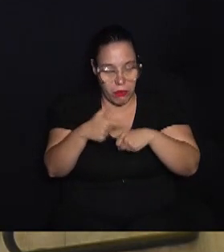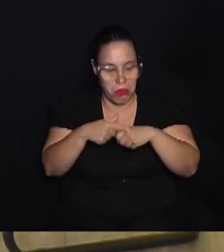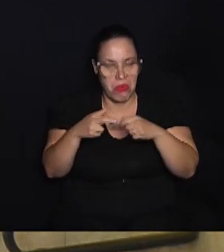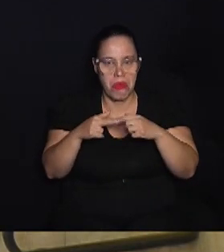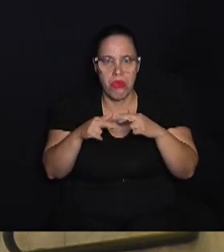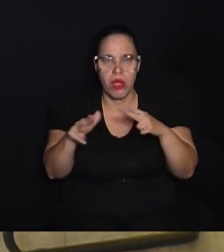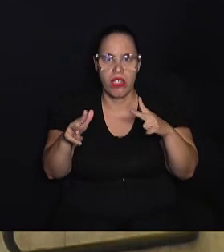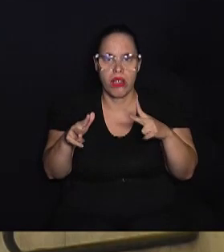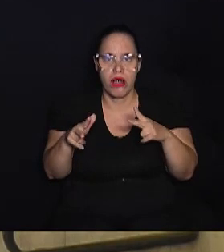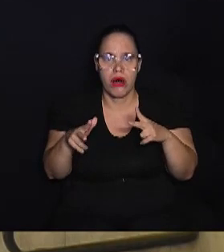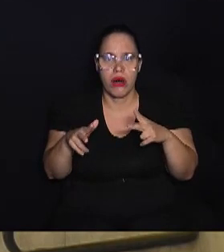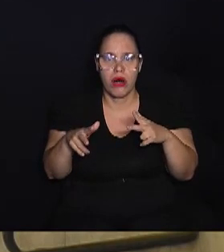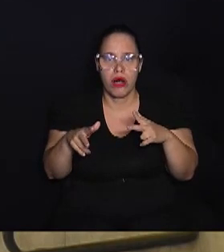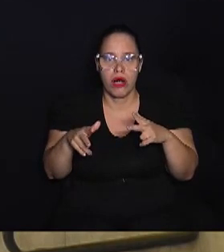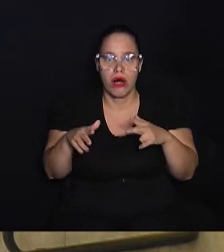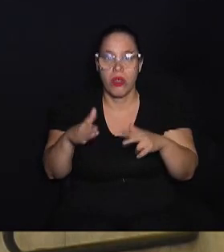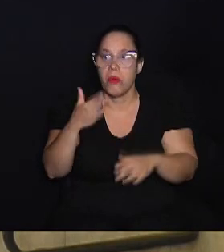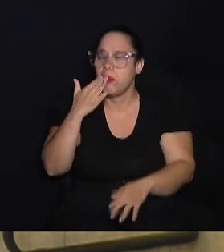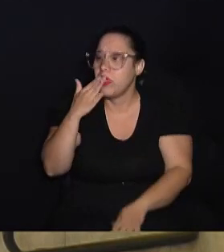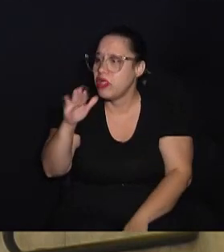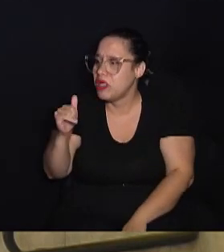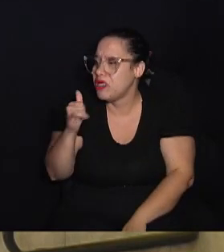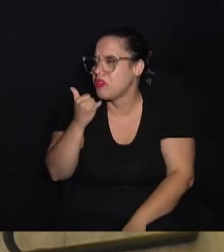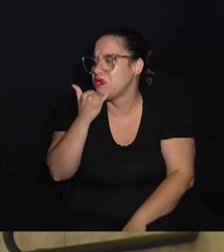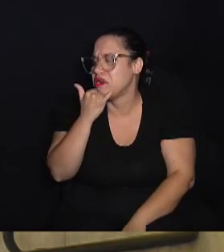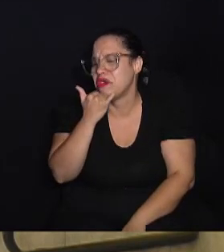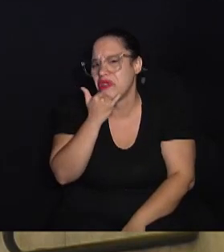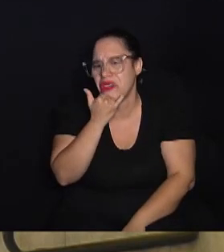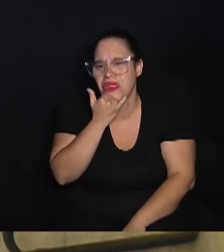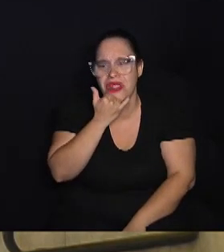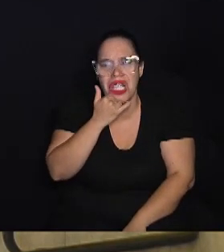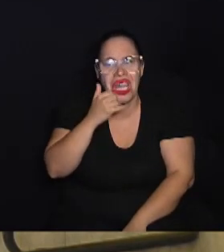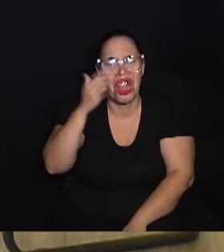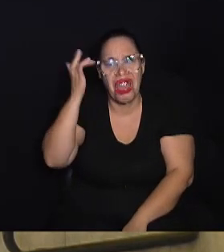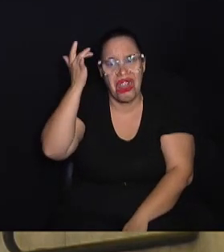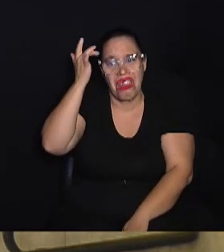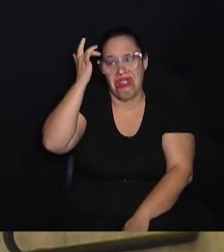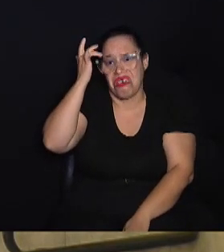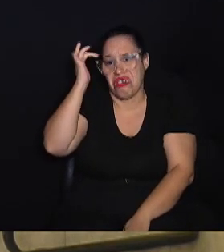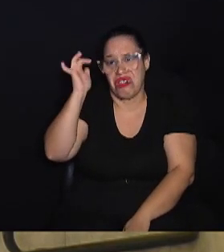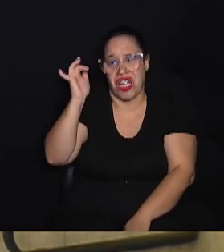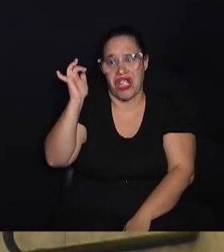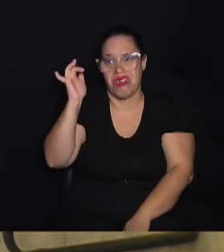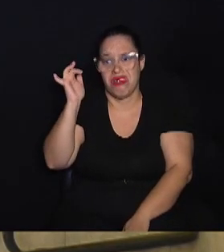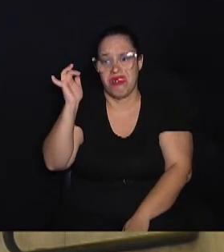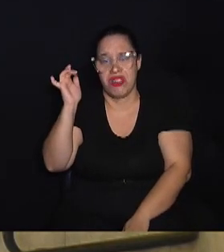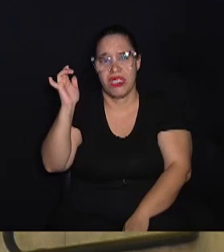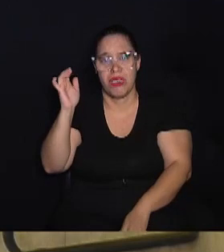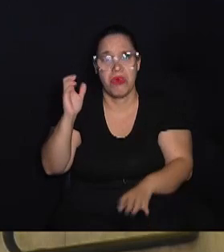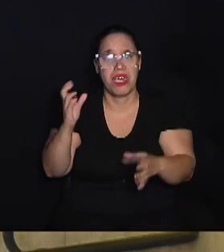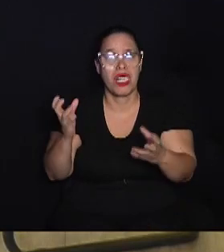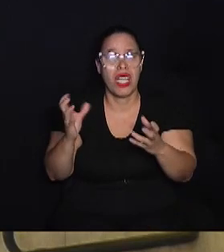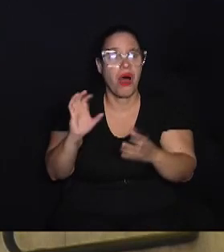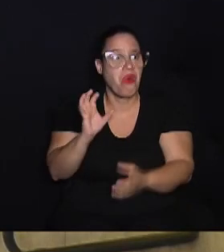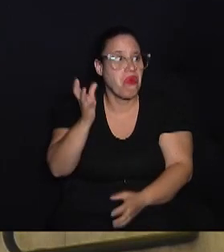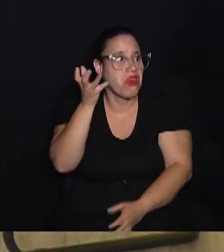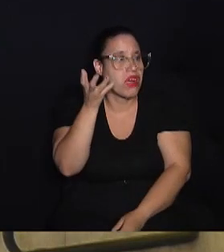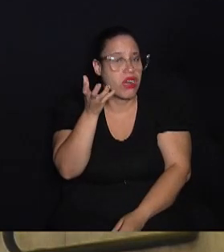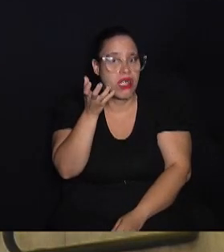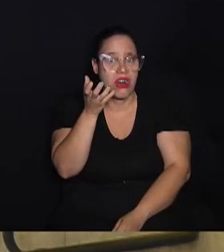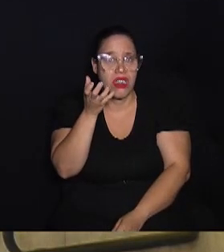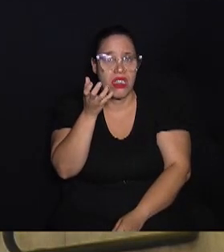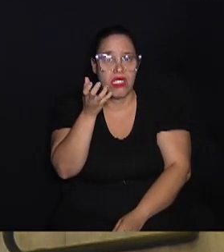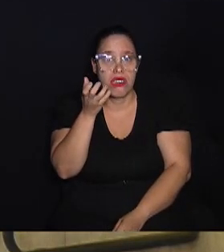diferente. Aí ela pediu muitas desculpas, falou, desculpa, eu não achei que ia causar tudo isso. Então acho que é um pouco da